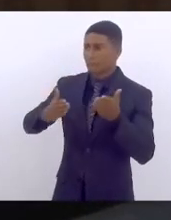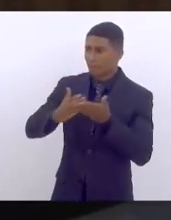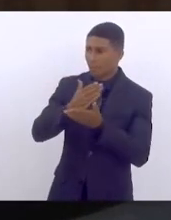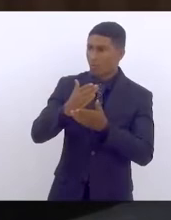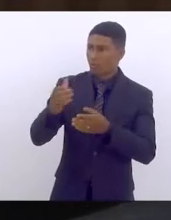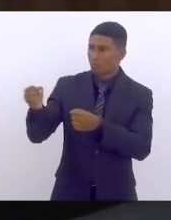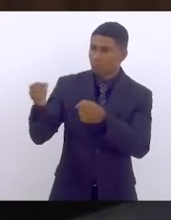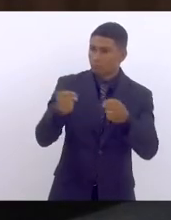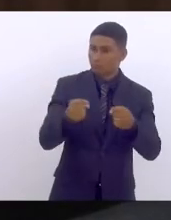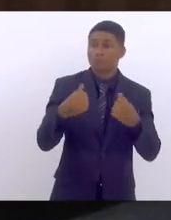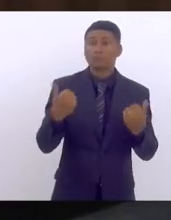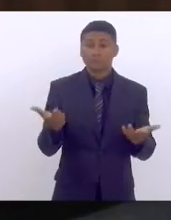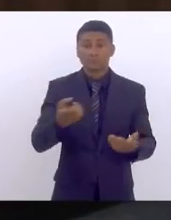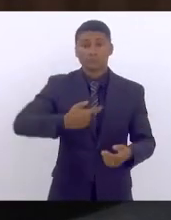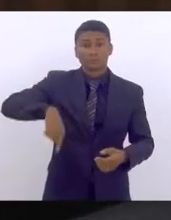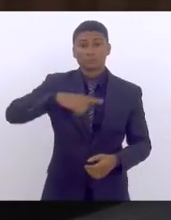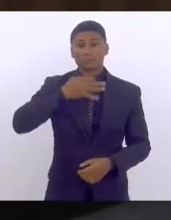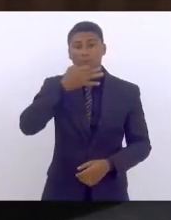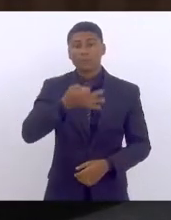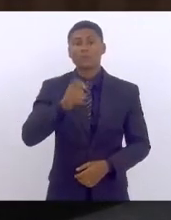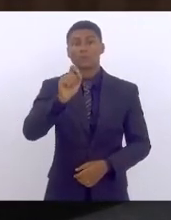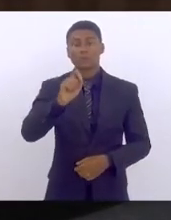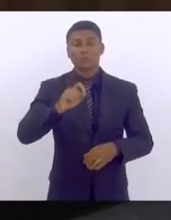Assim posto, o parecer é pela